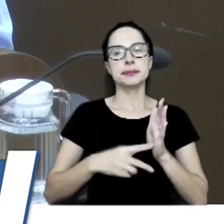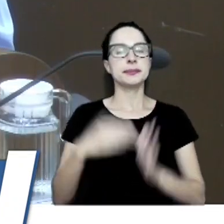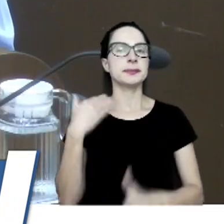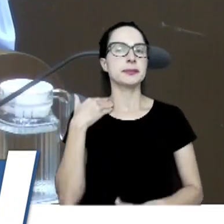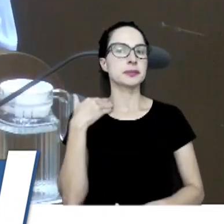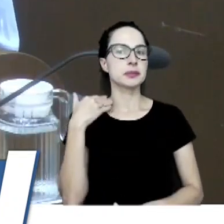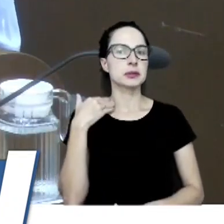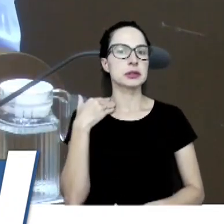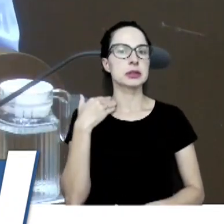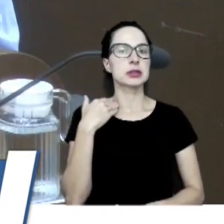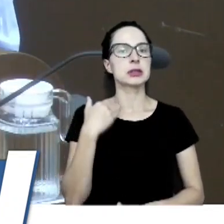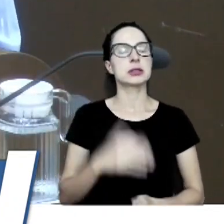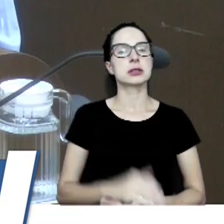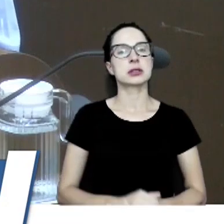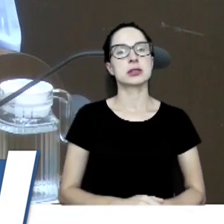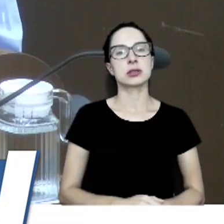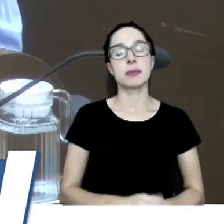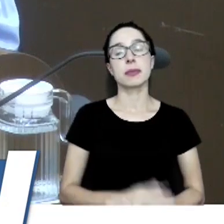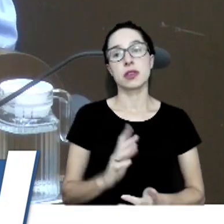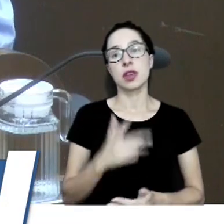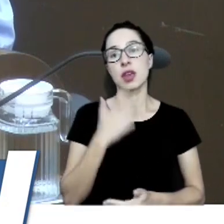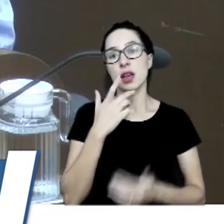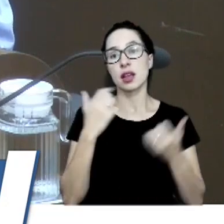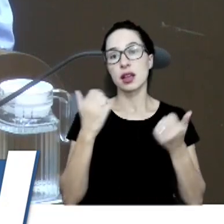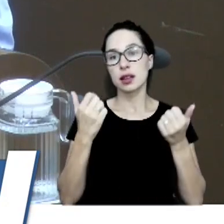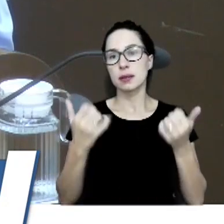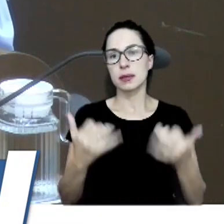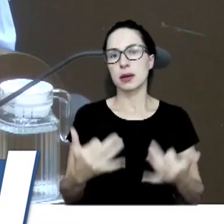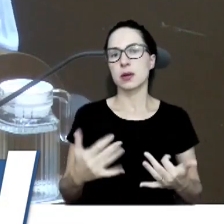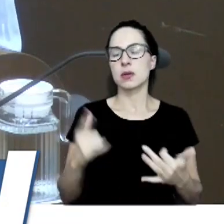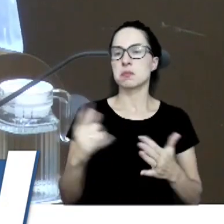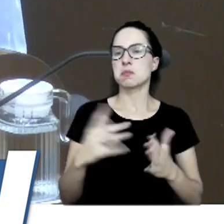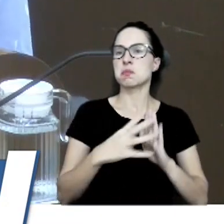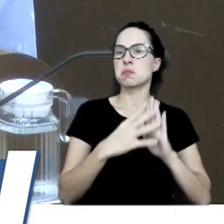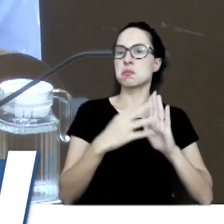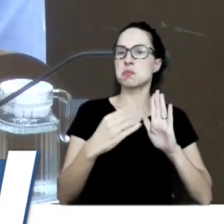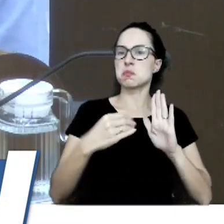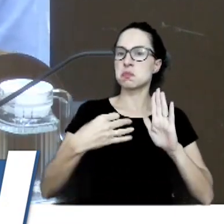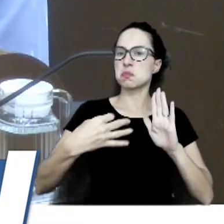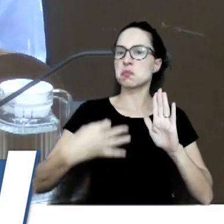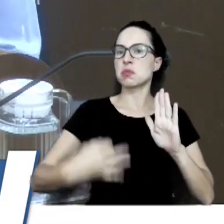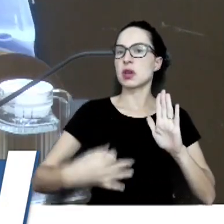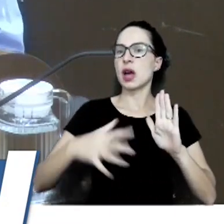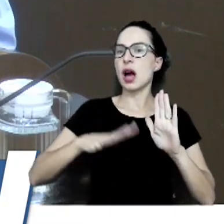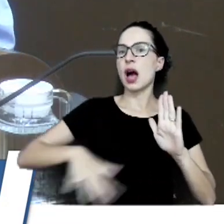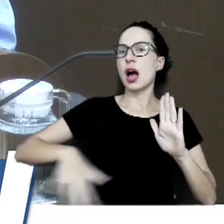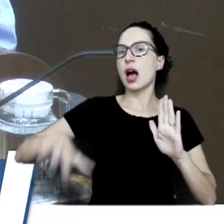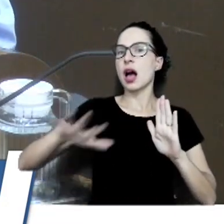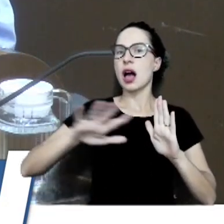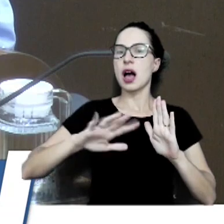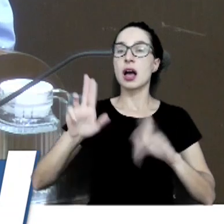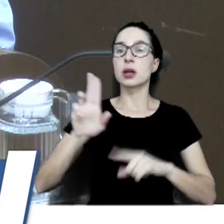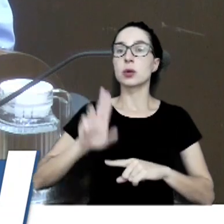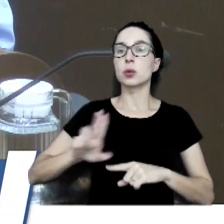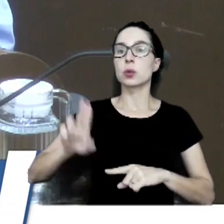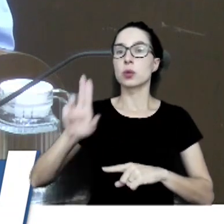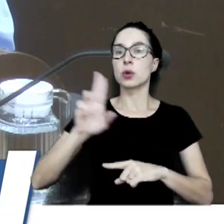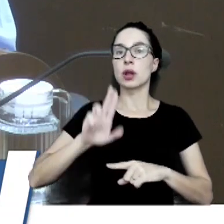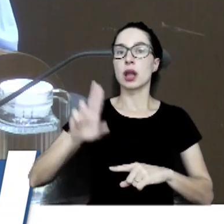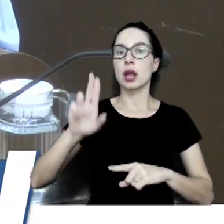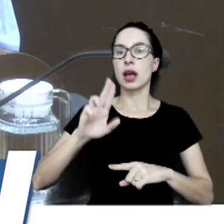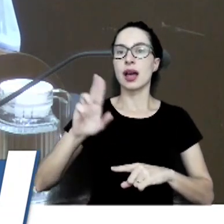da forma que tem que ser utilizada. Então, ele dá a oportunidade para os seus associados utilizarem